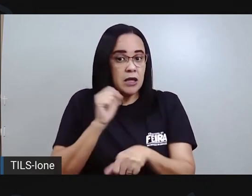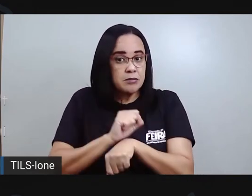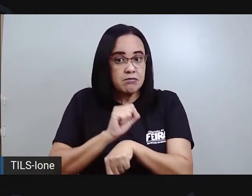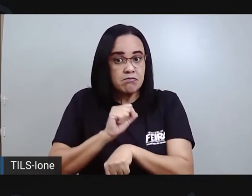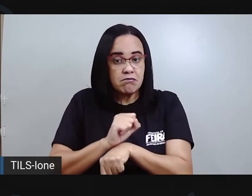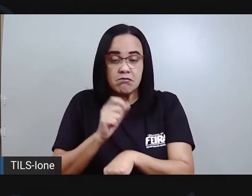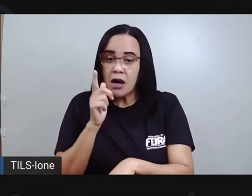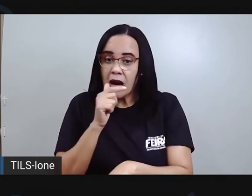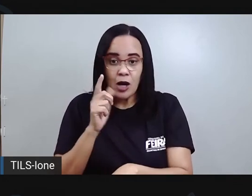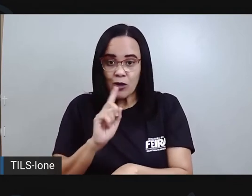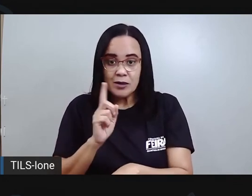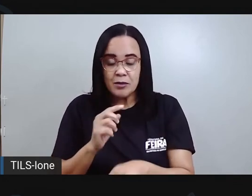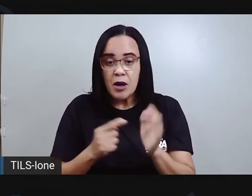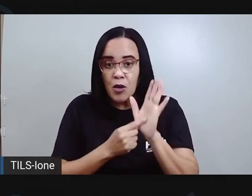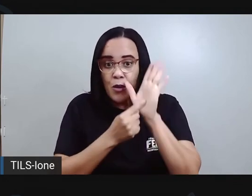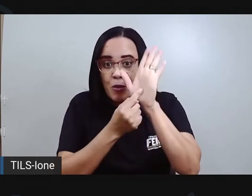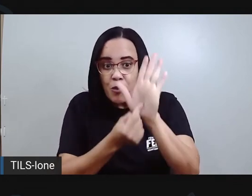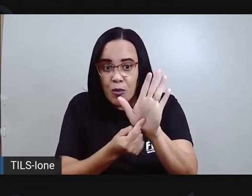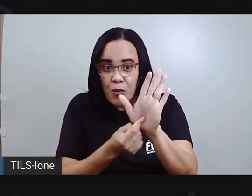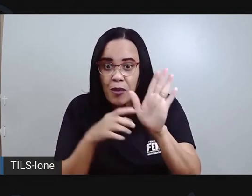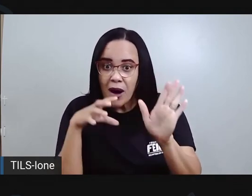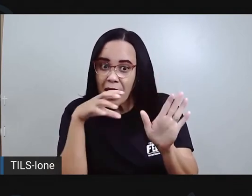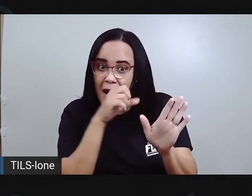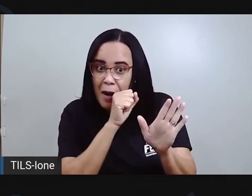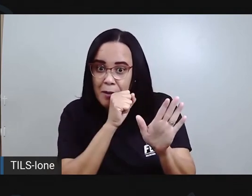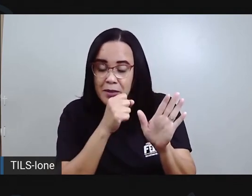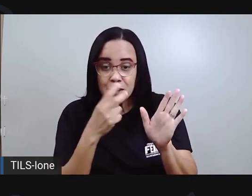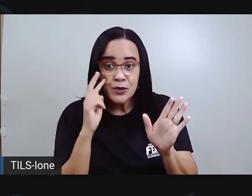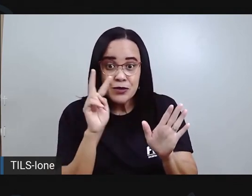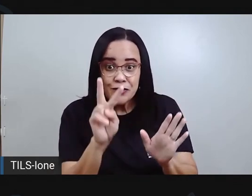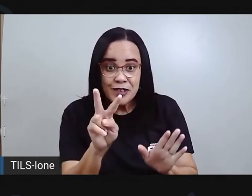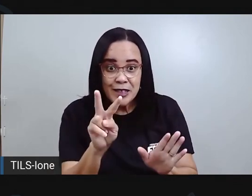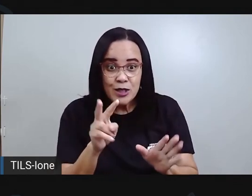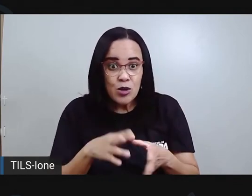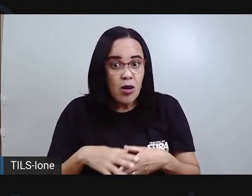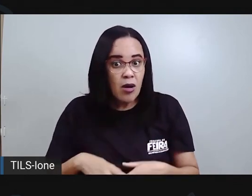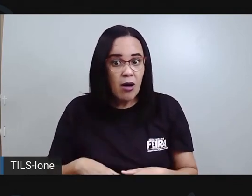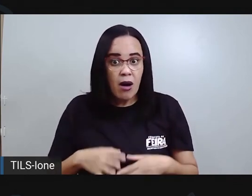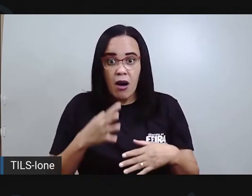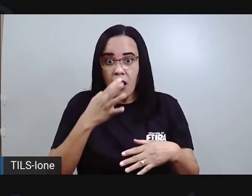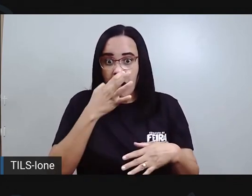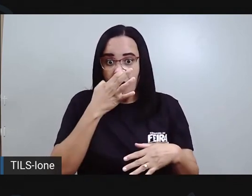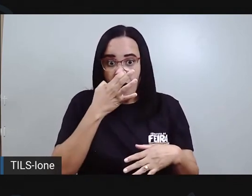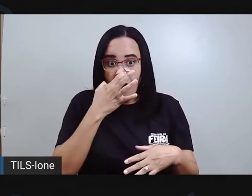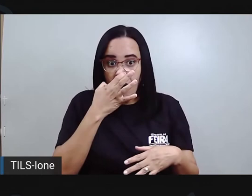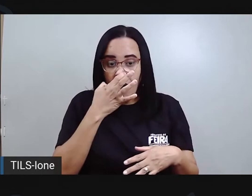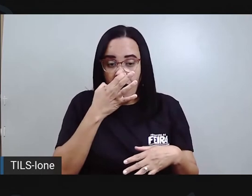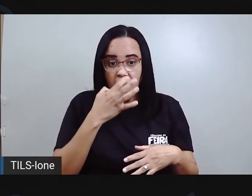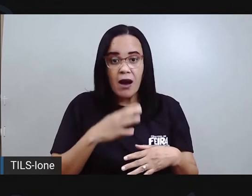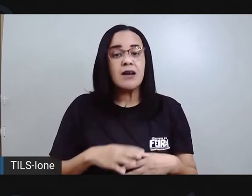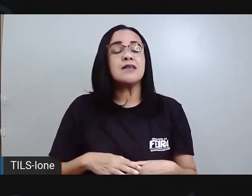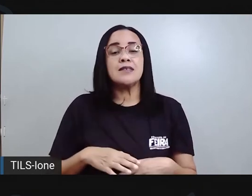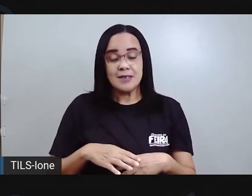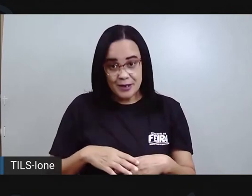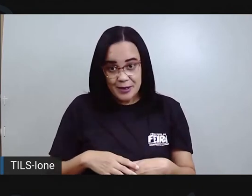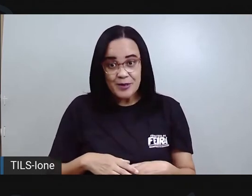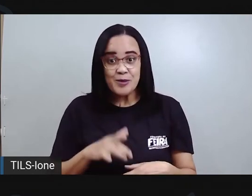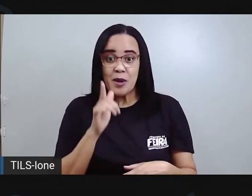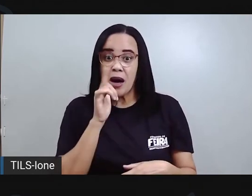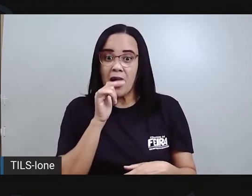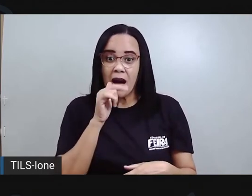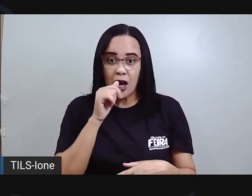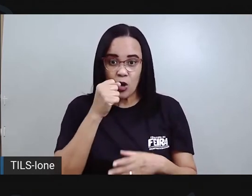como já está ficando, ó. Estão vendo como já está ficando? A água ela vai